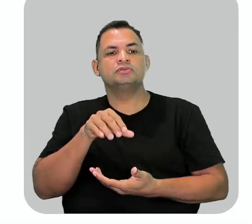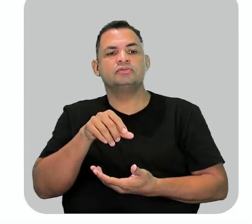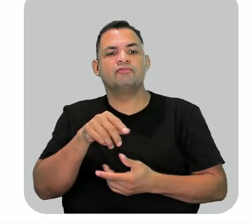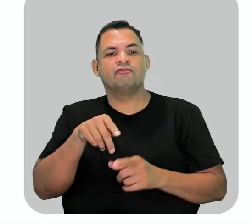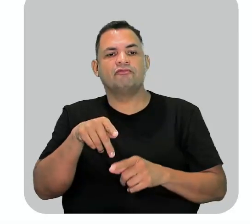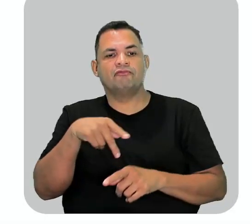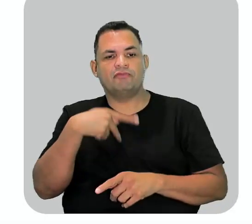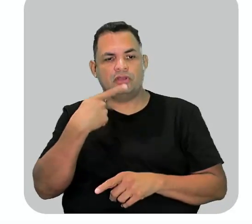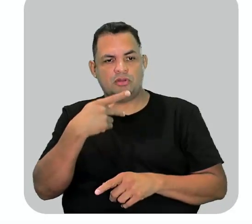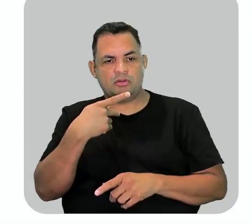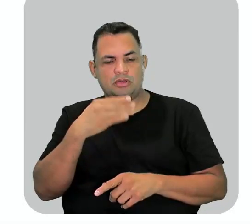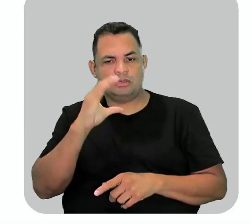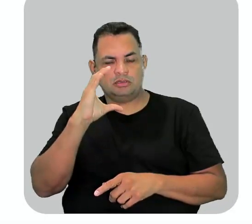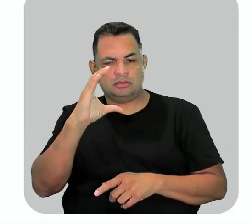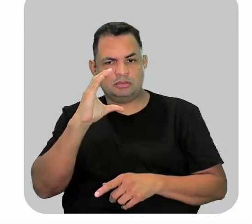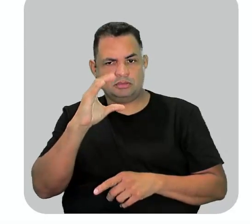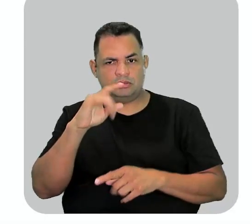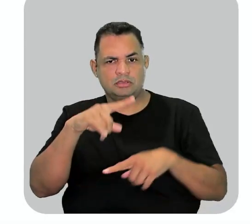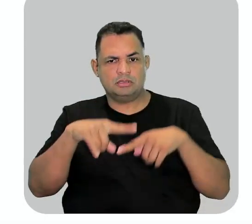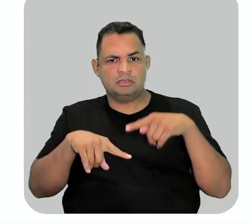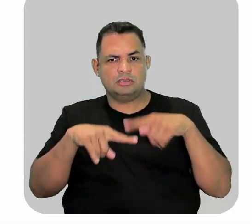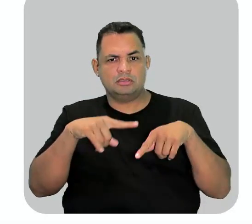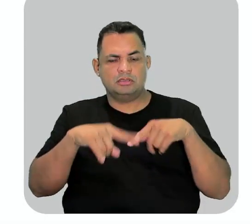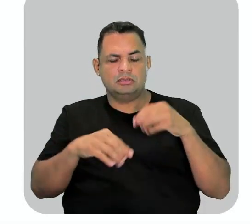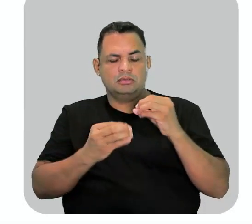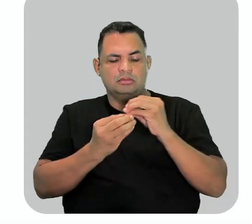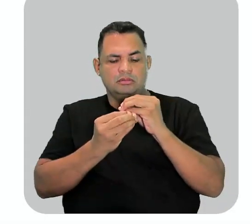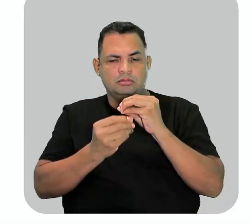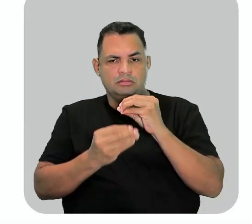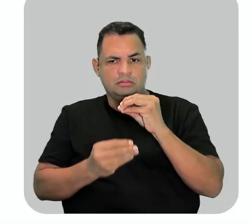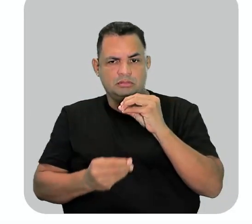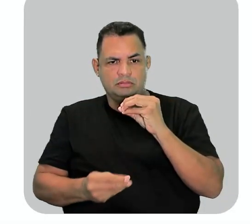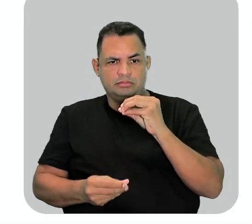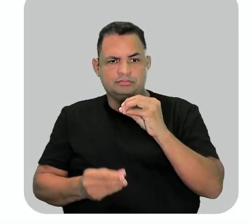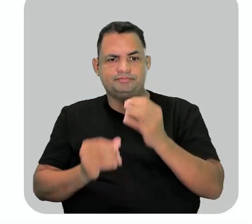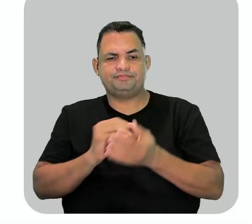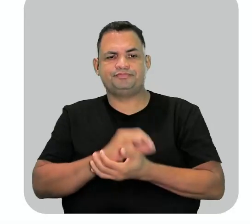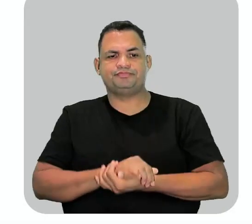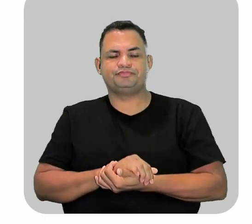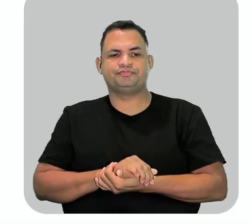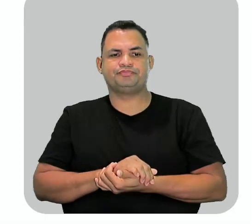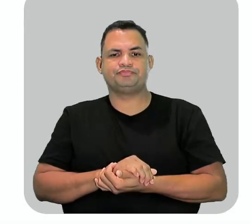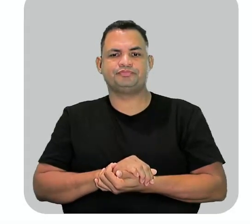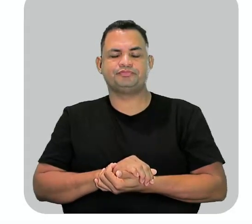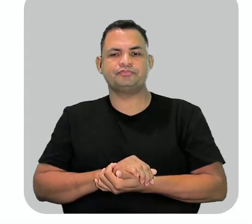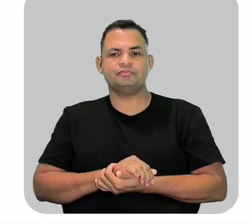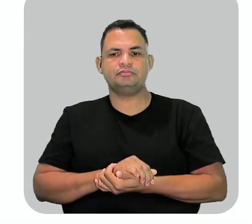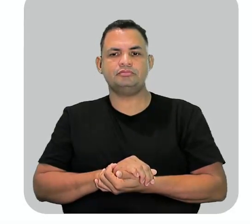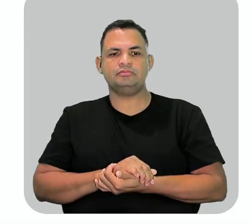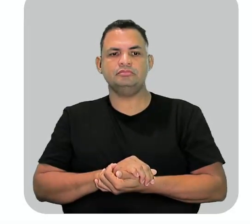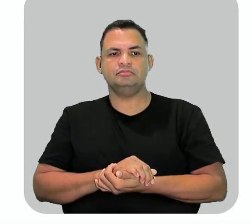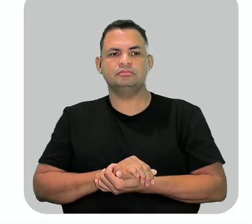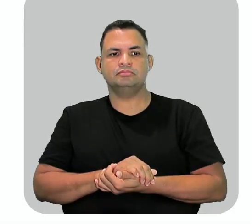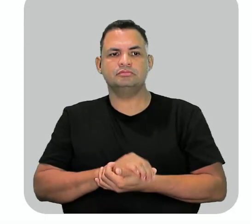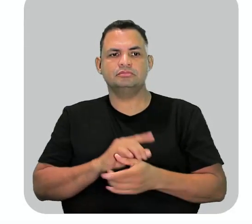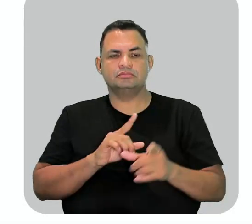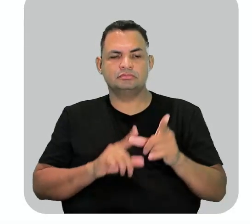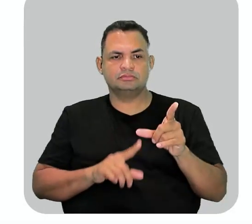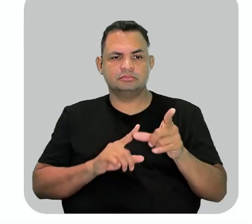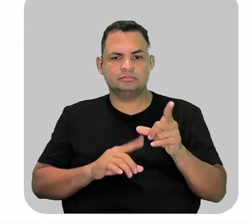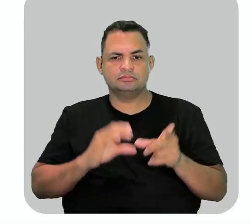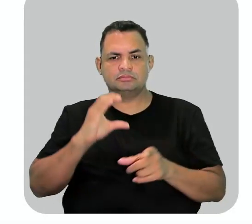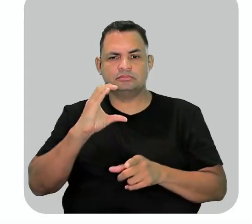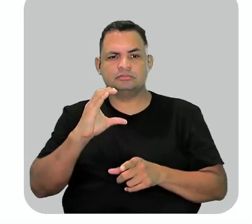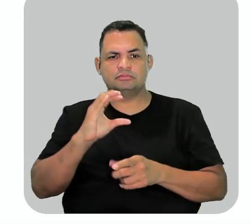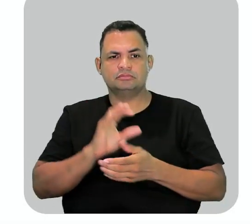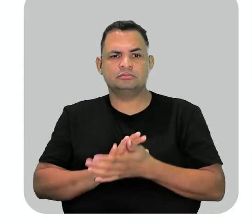que não, que ela é produto da oxidação desse carinha aqui, ó. Então, a nossa letra